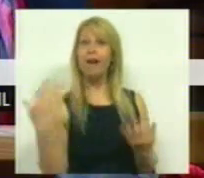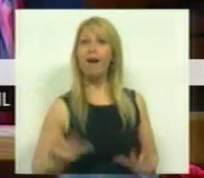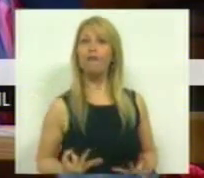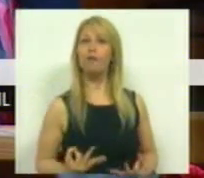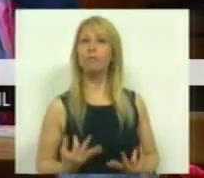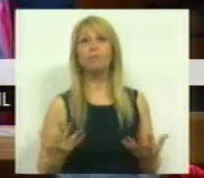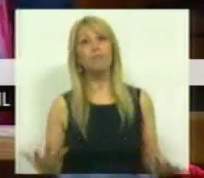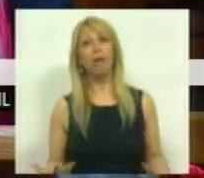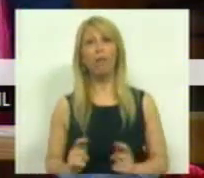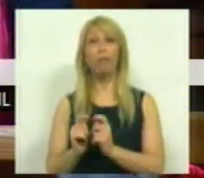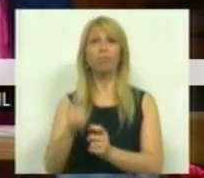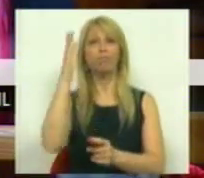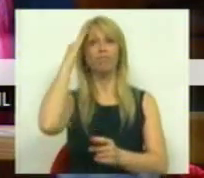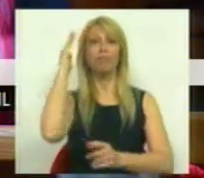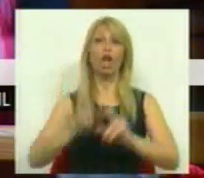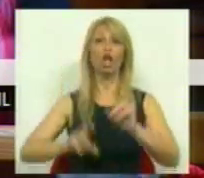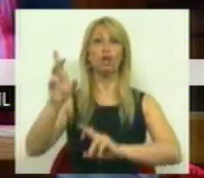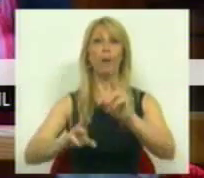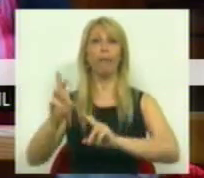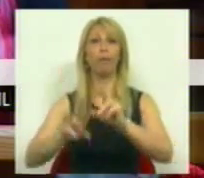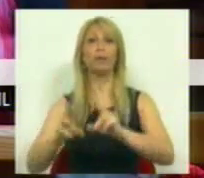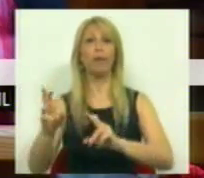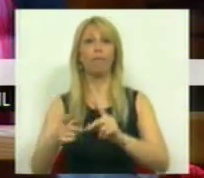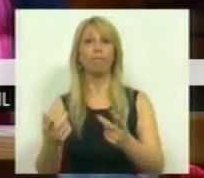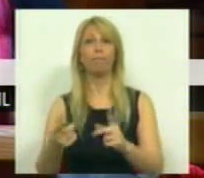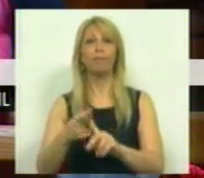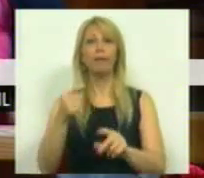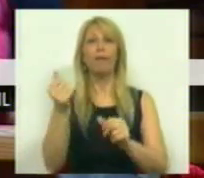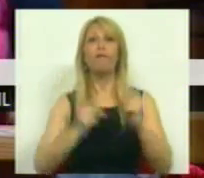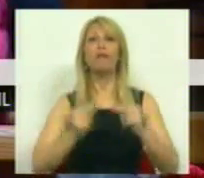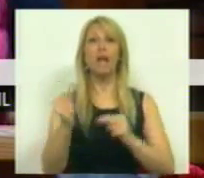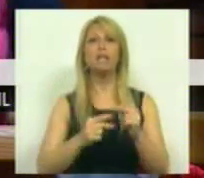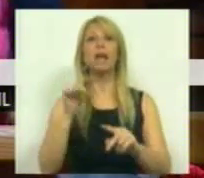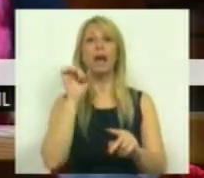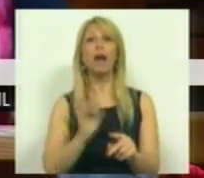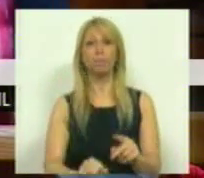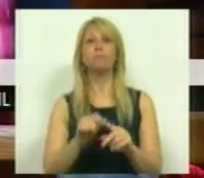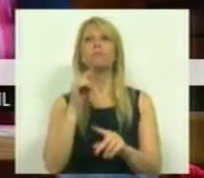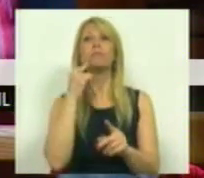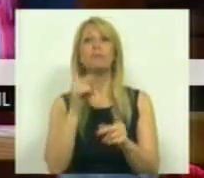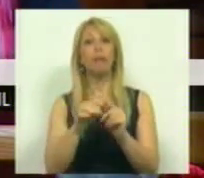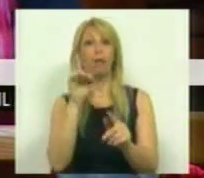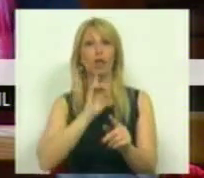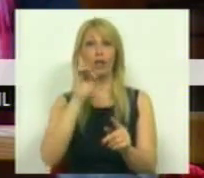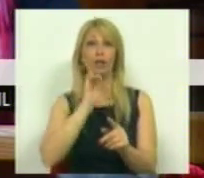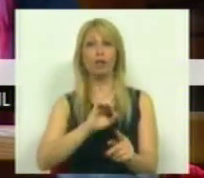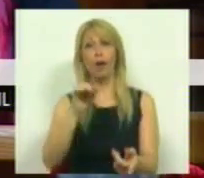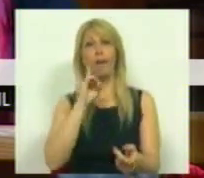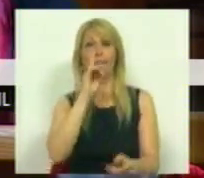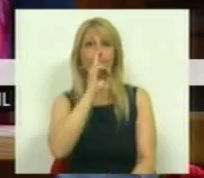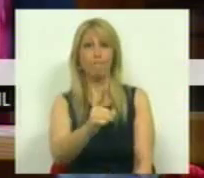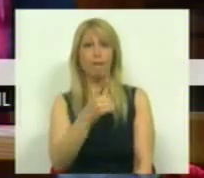saque nas mãos da especulação financeira e da batuta autocrática da Sra. Merkel. Não